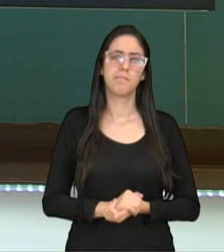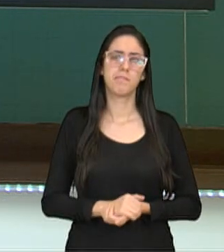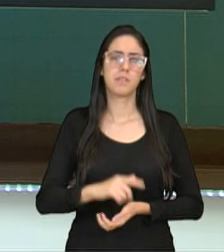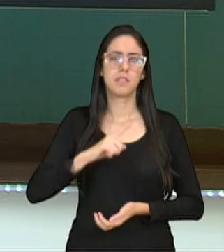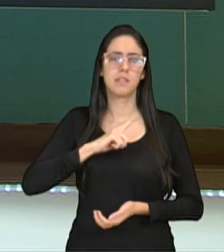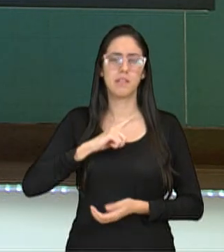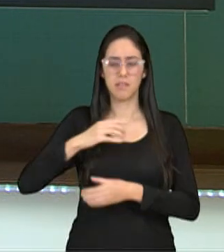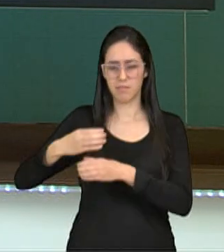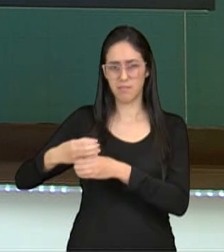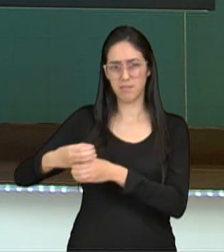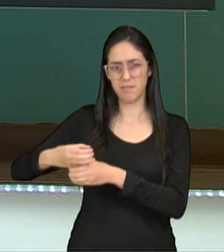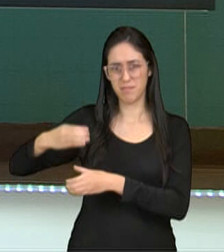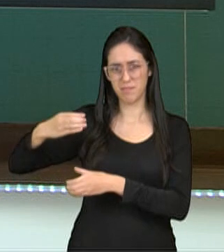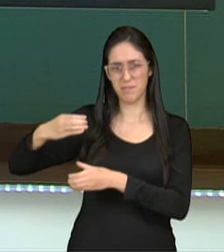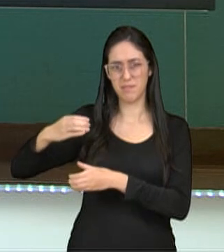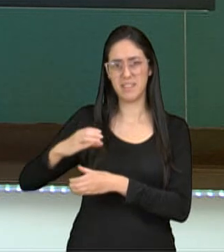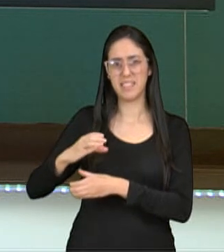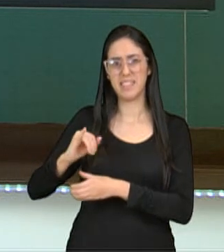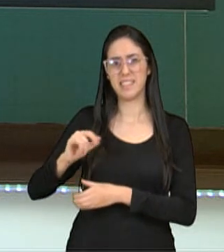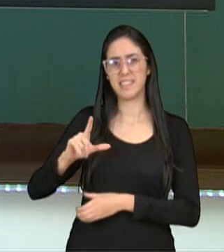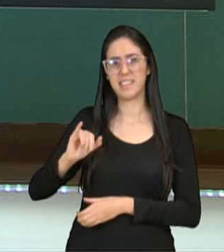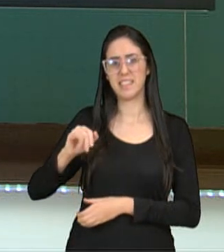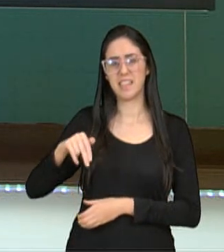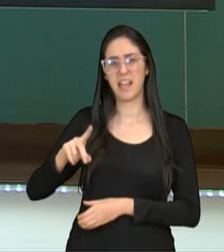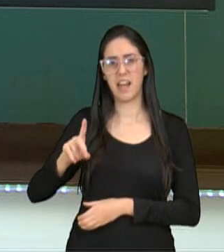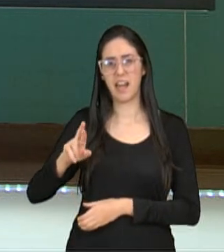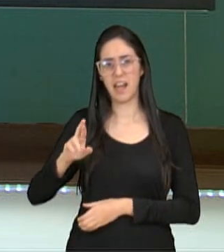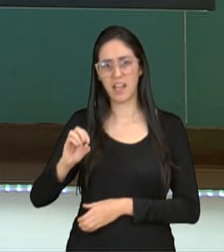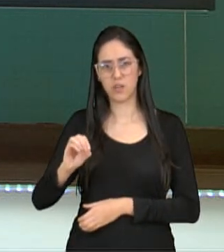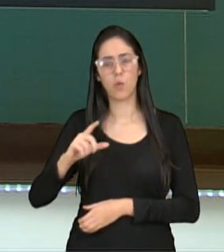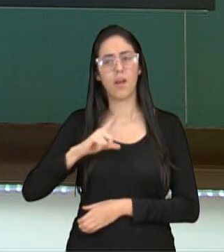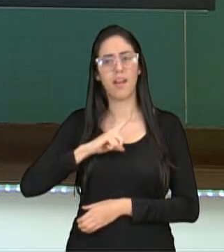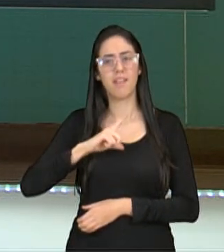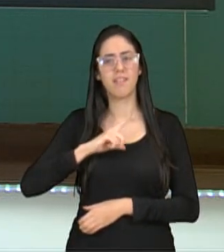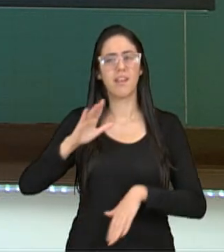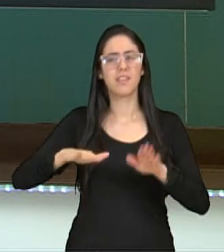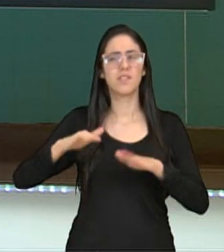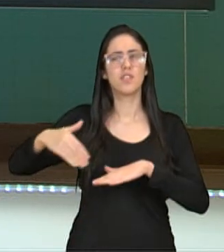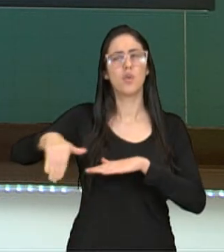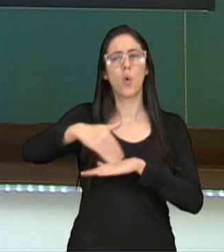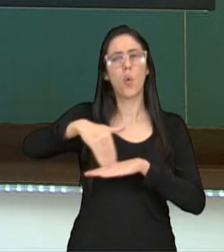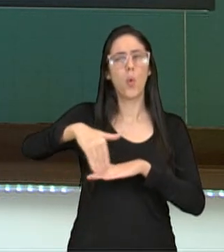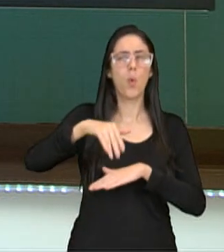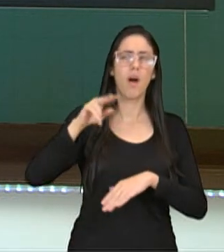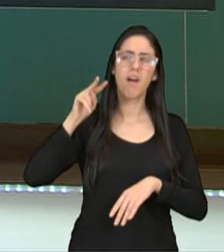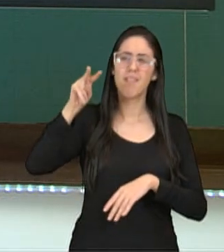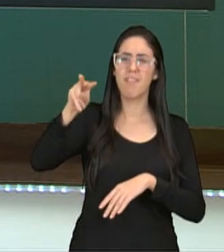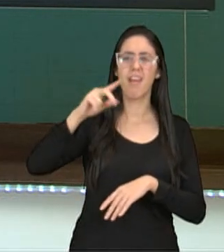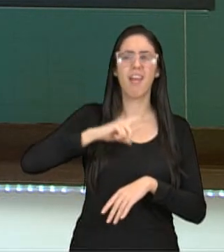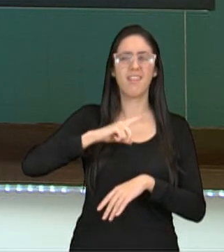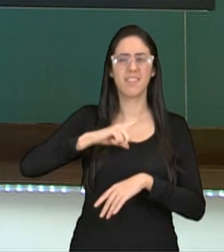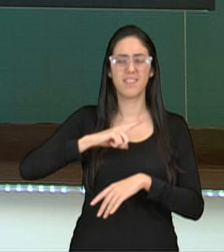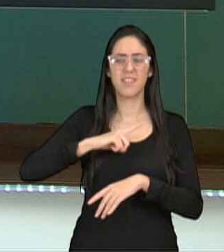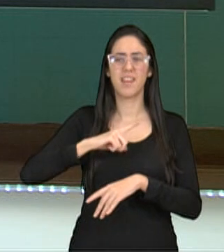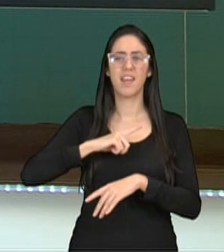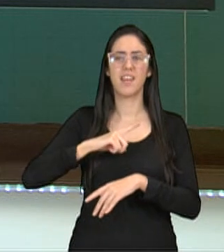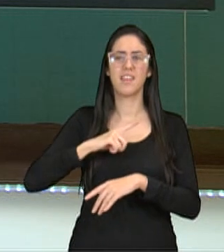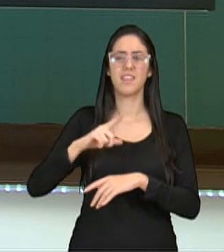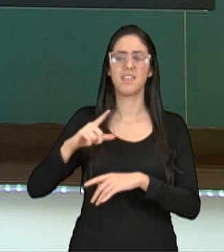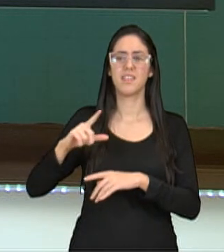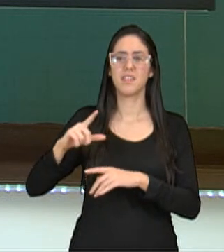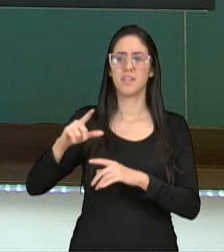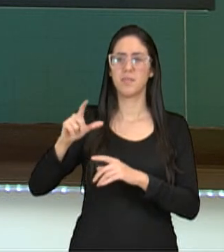do cilindro, que nós temos aqueles silos que a gente vê na estrada, que tem o formato exatamente da base, é